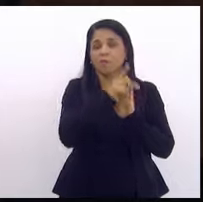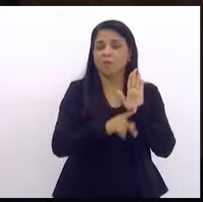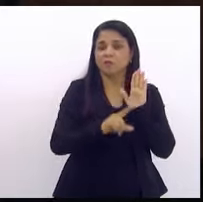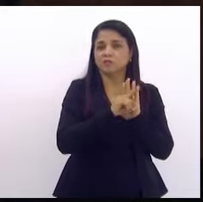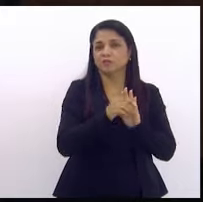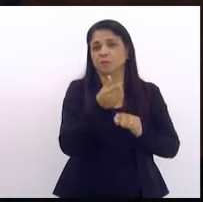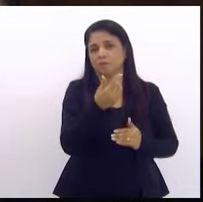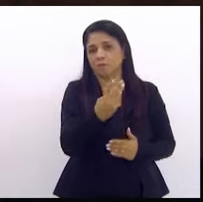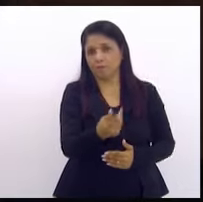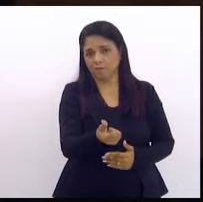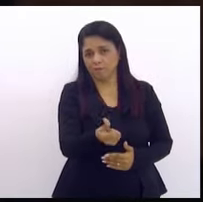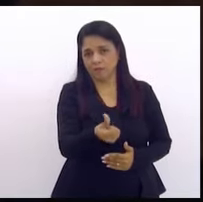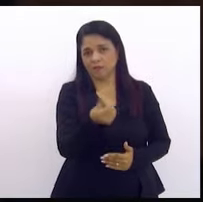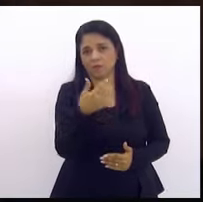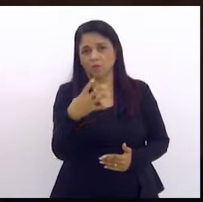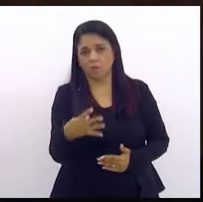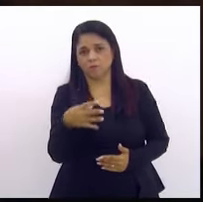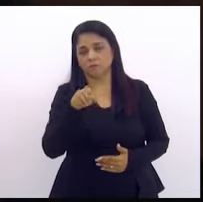6484-A/2022.